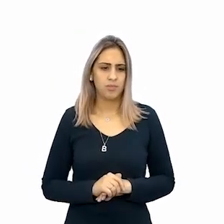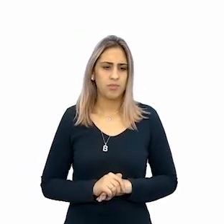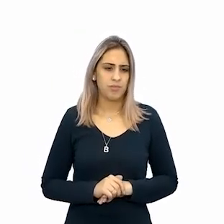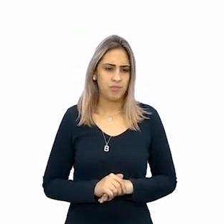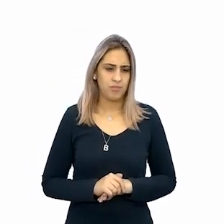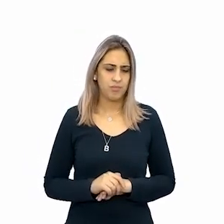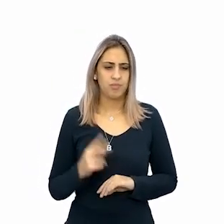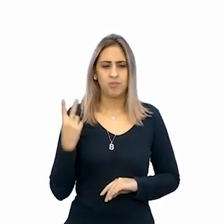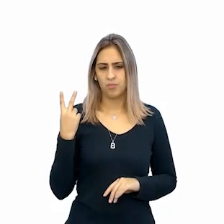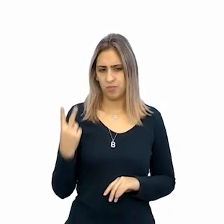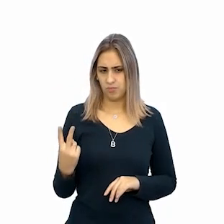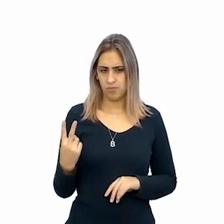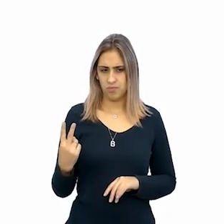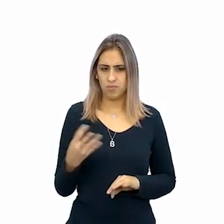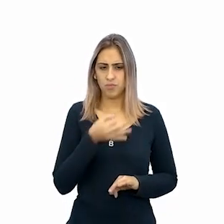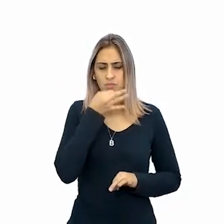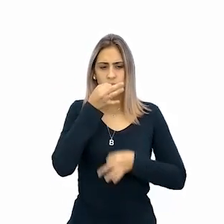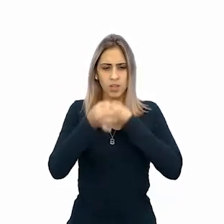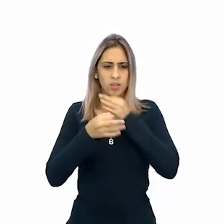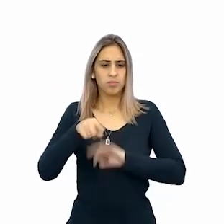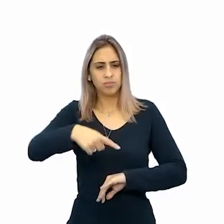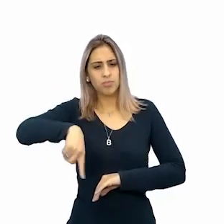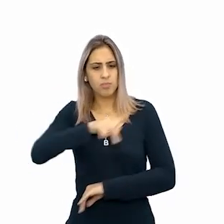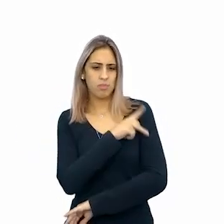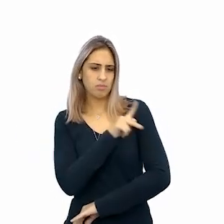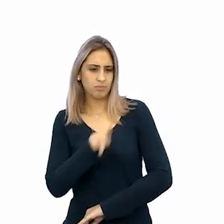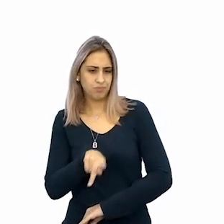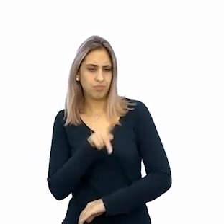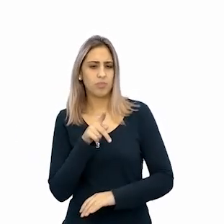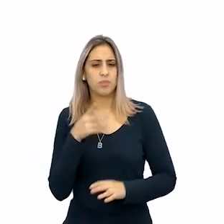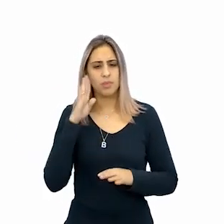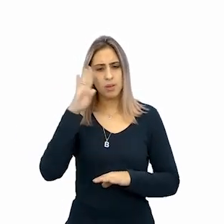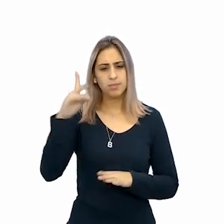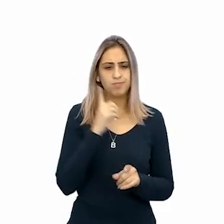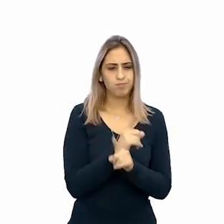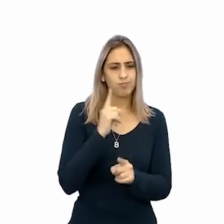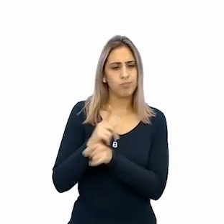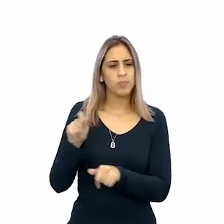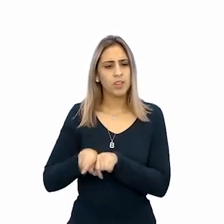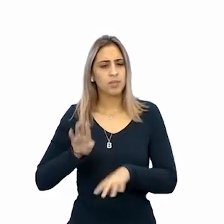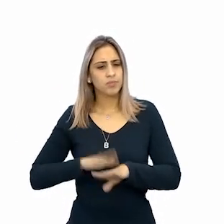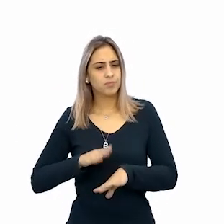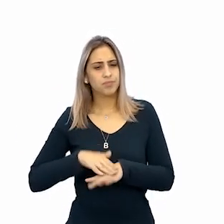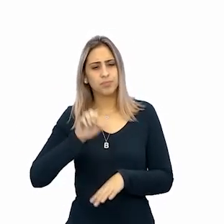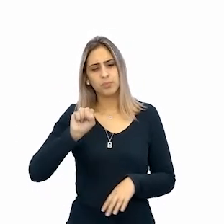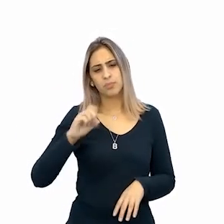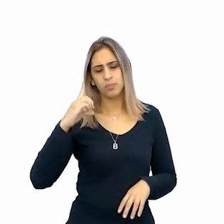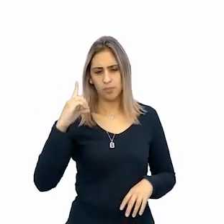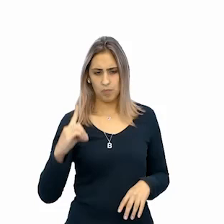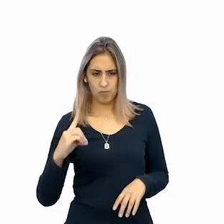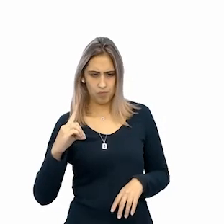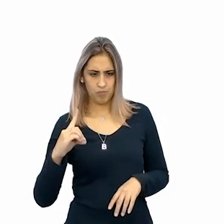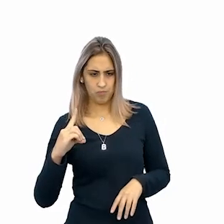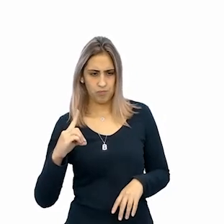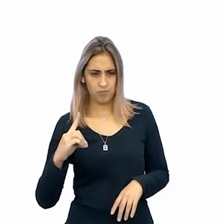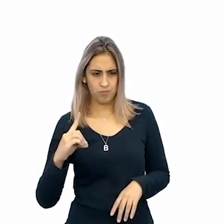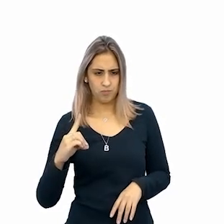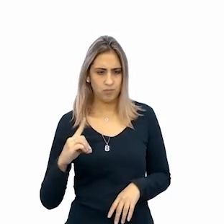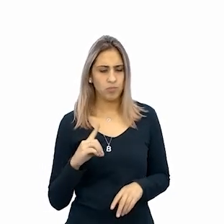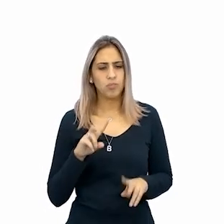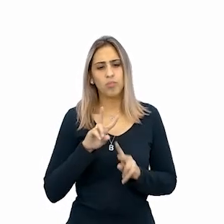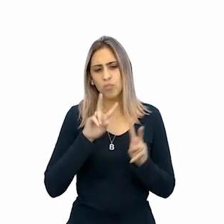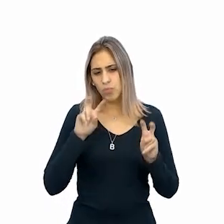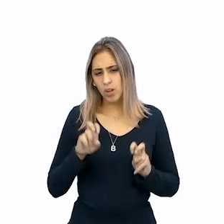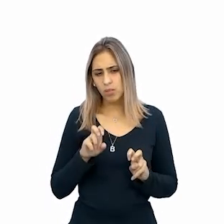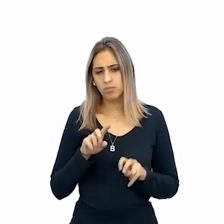animais. Na atividade 2, ditar ao professor as principais descobertas feitas durante a sequência